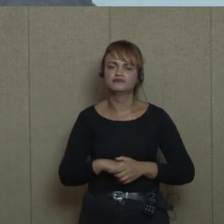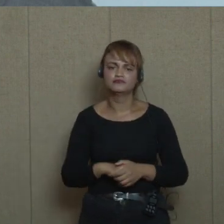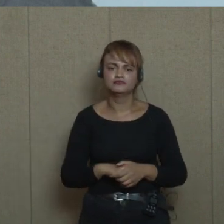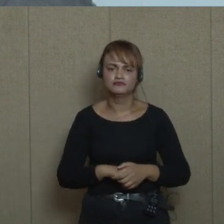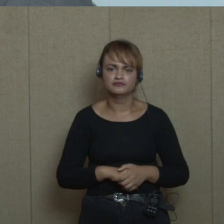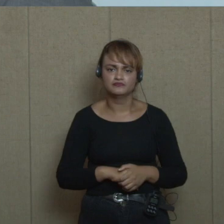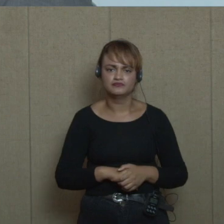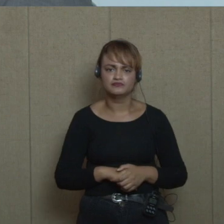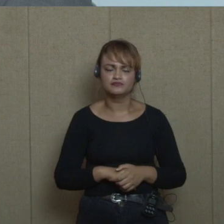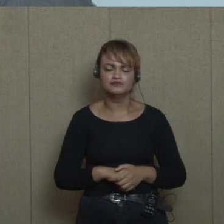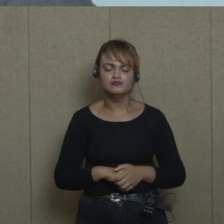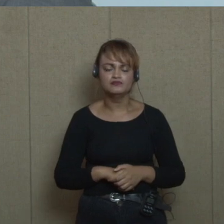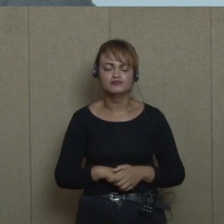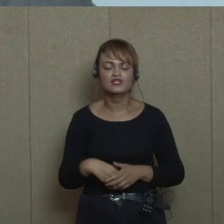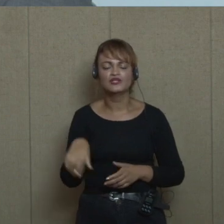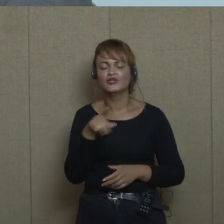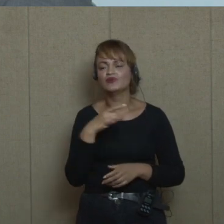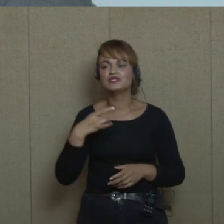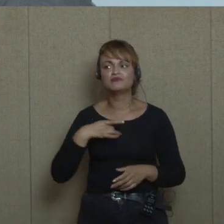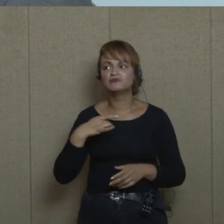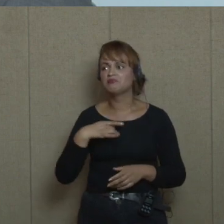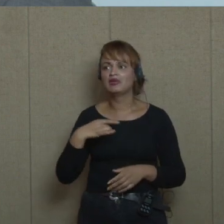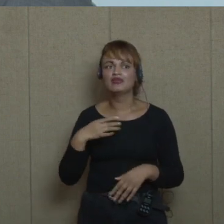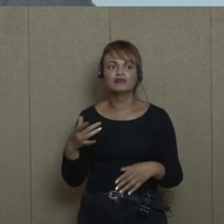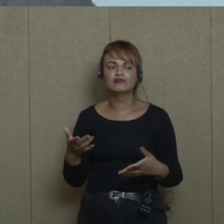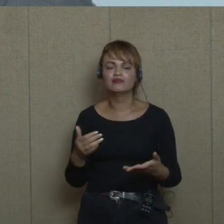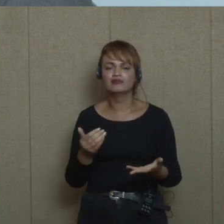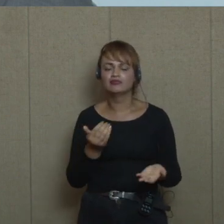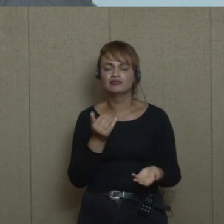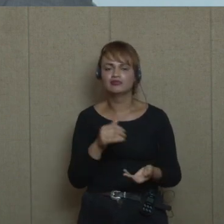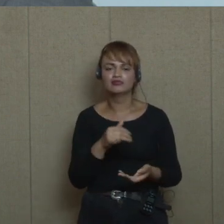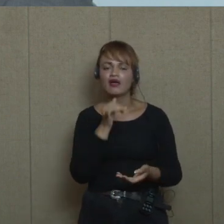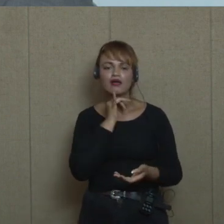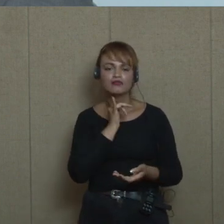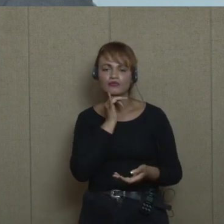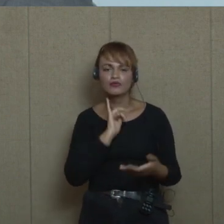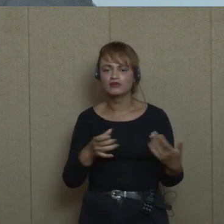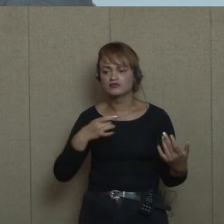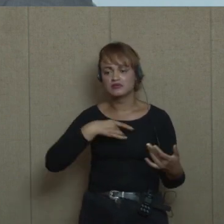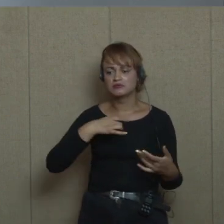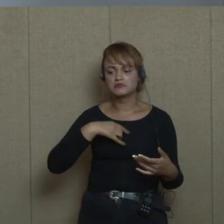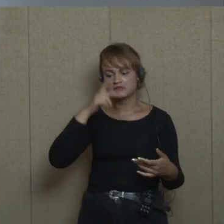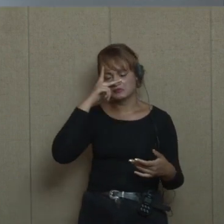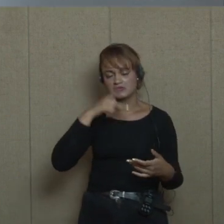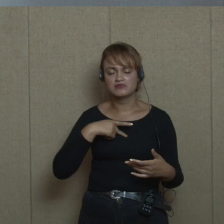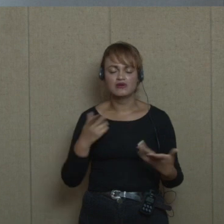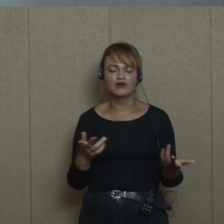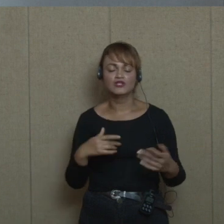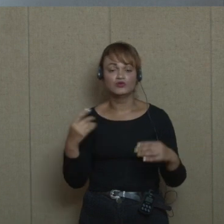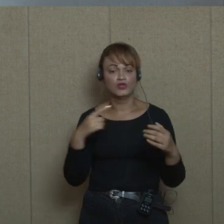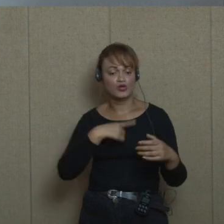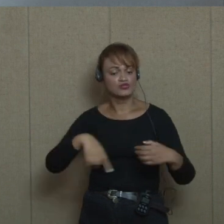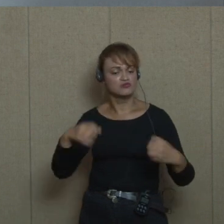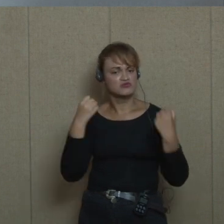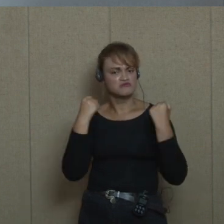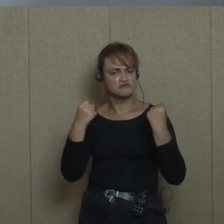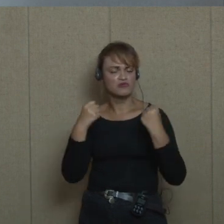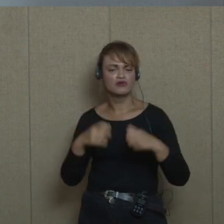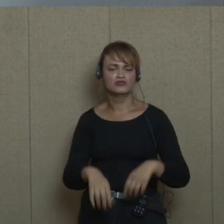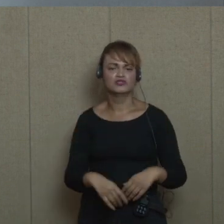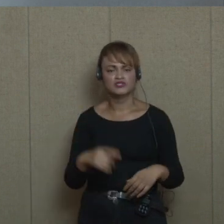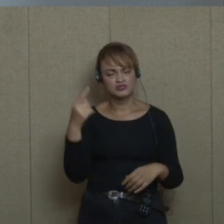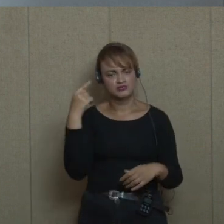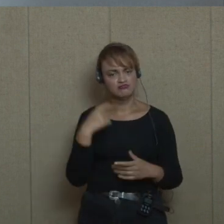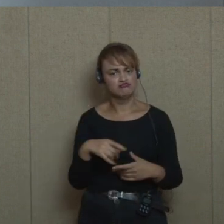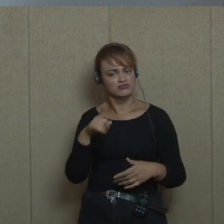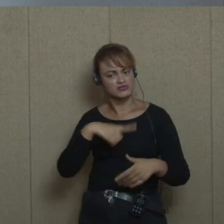We fear things that nós tememos coisas que não deveríamos temer. Nós tememos a nós mesmos. Nós somos muito mais fortes do que nós achamos que